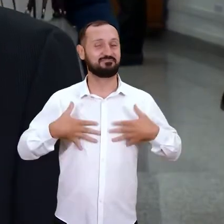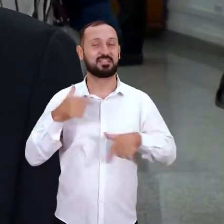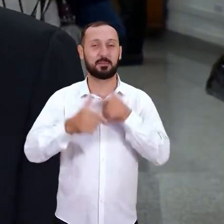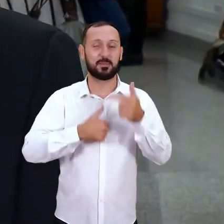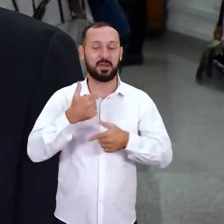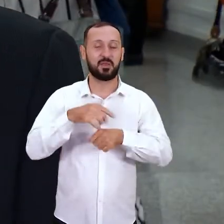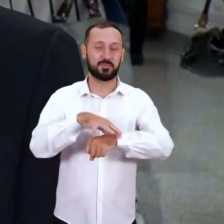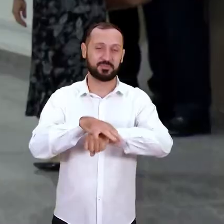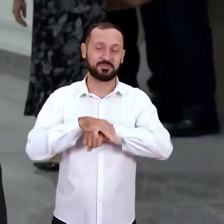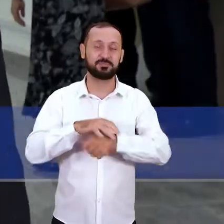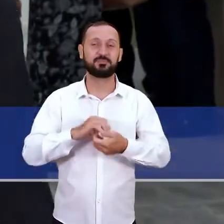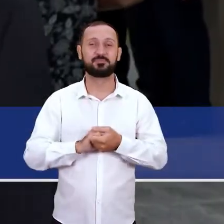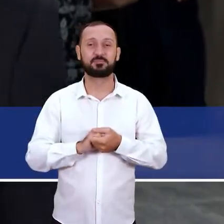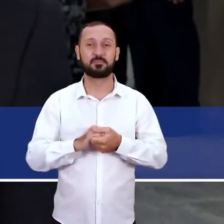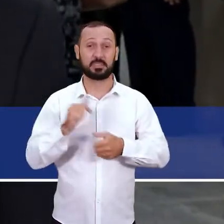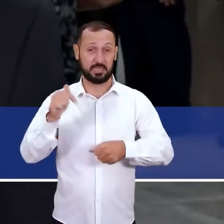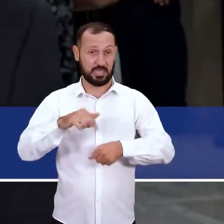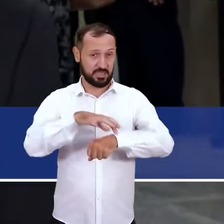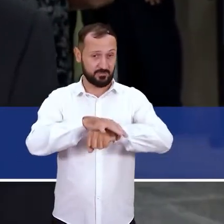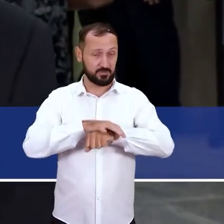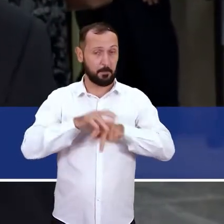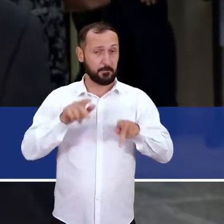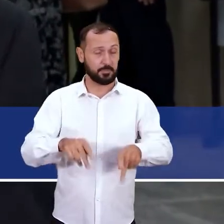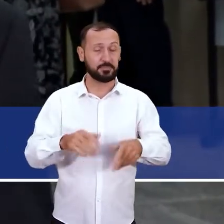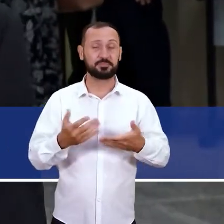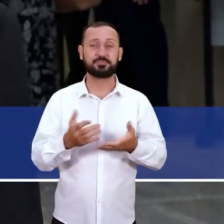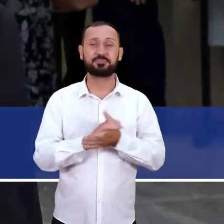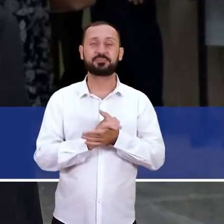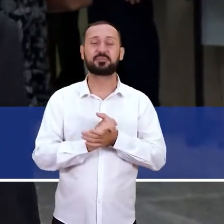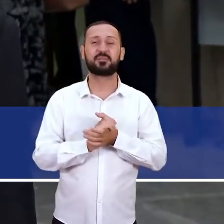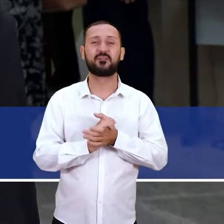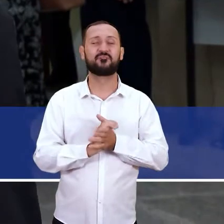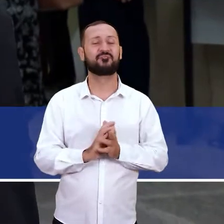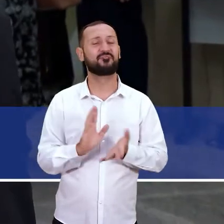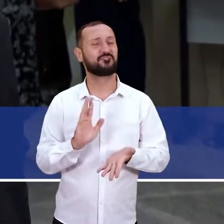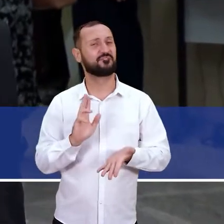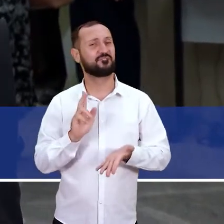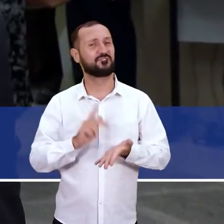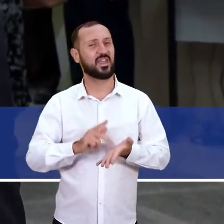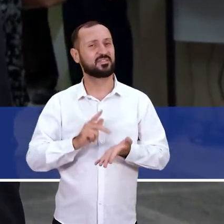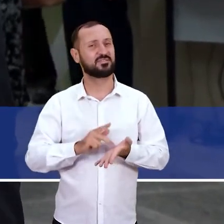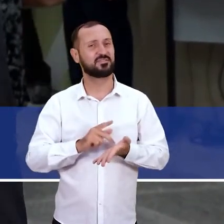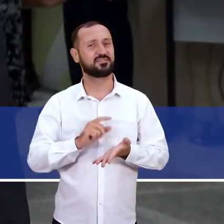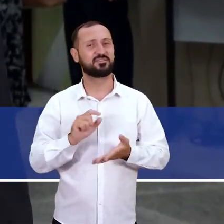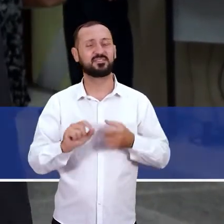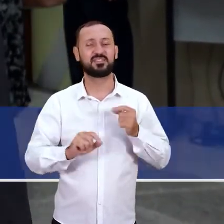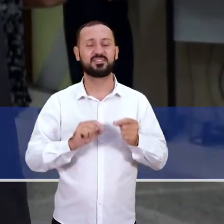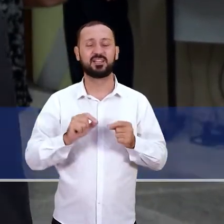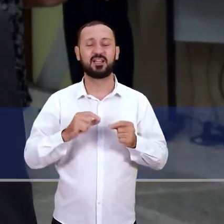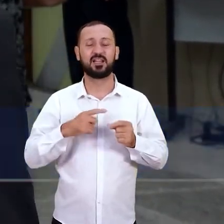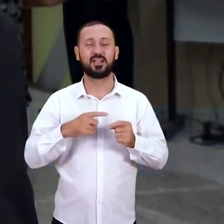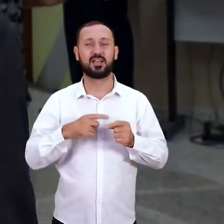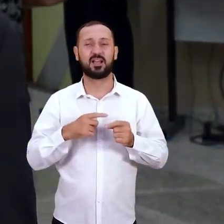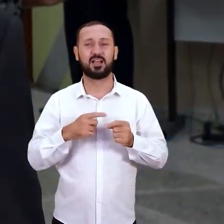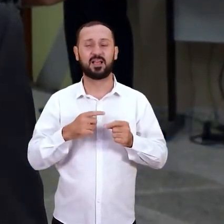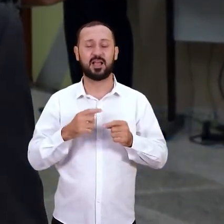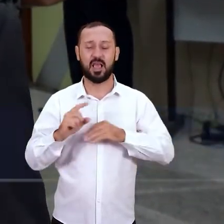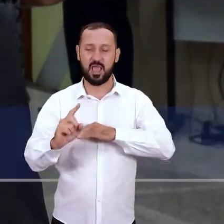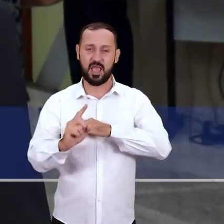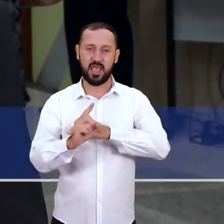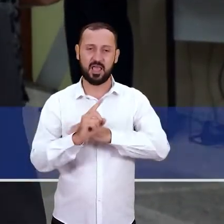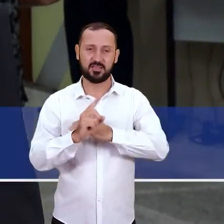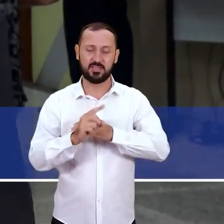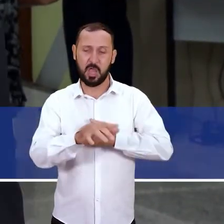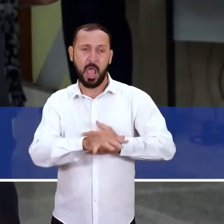gratificante ser defensor público. A defensoria pública, ela realmente atende uma